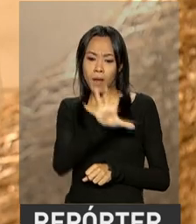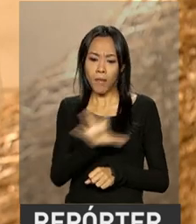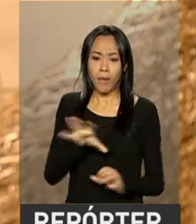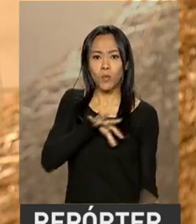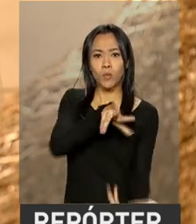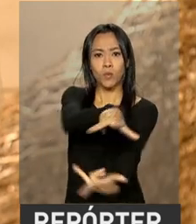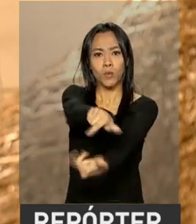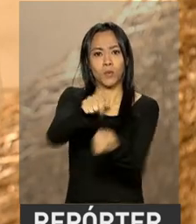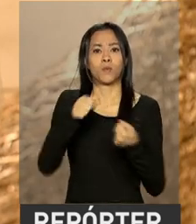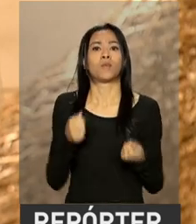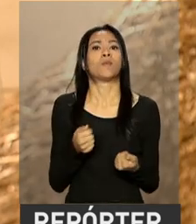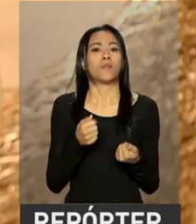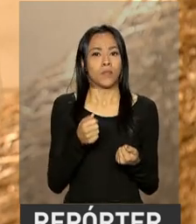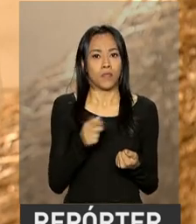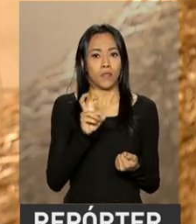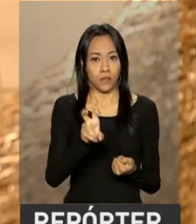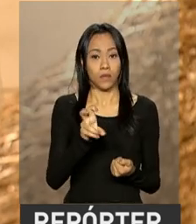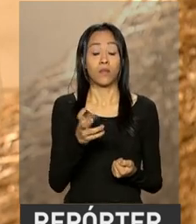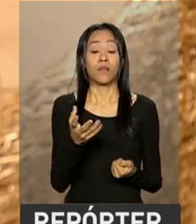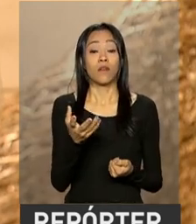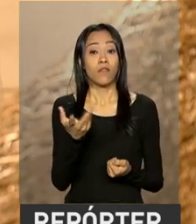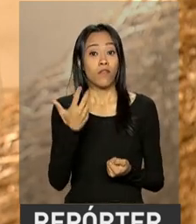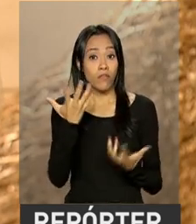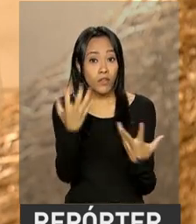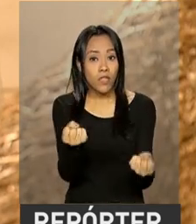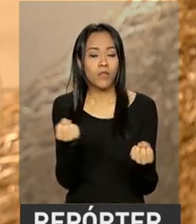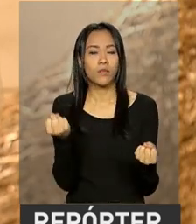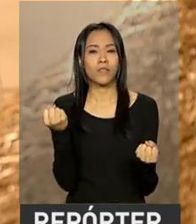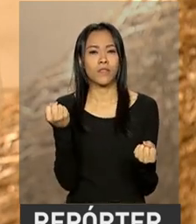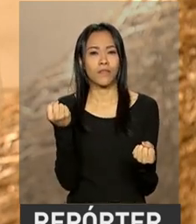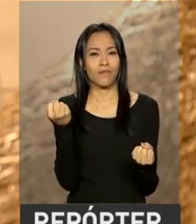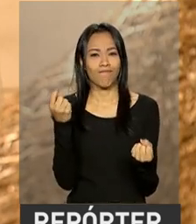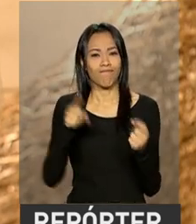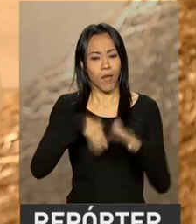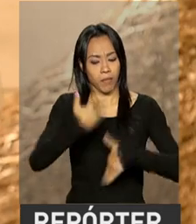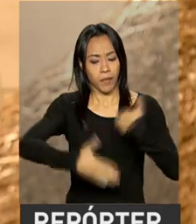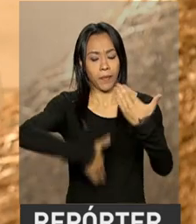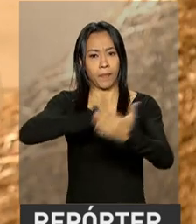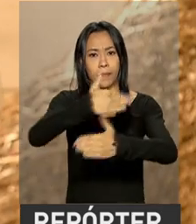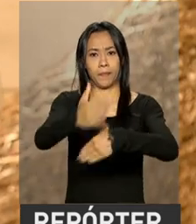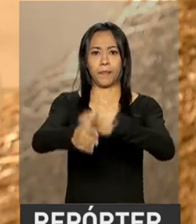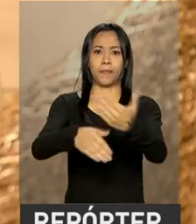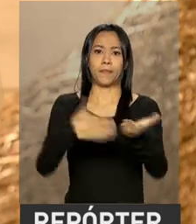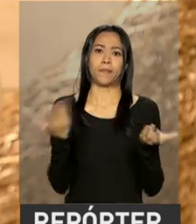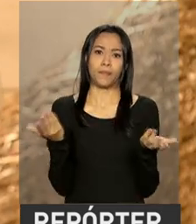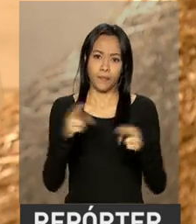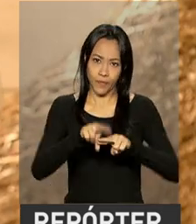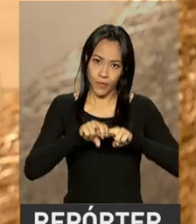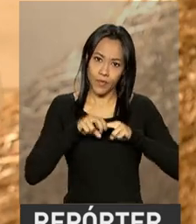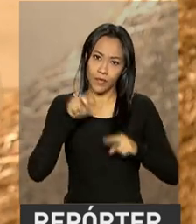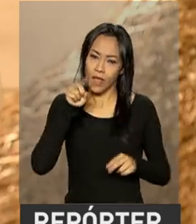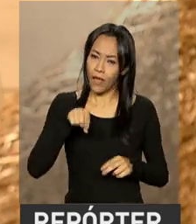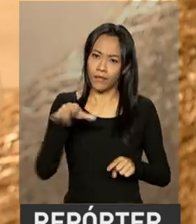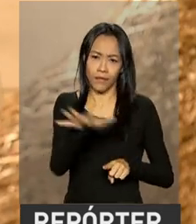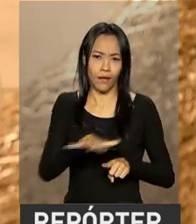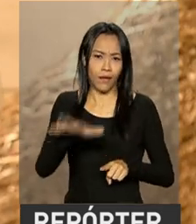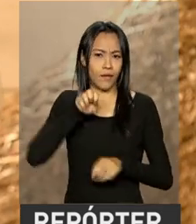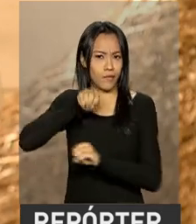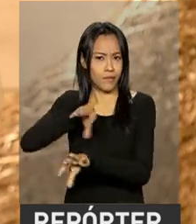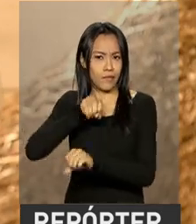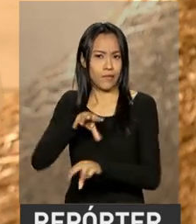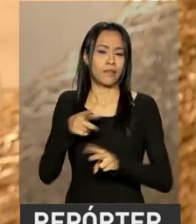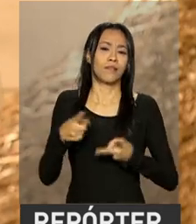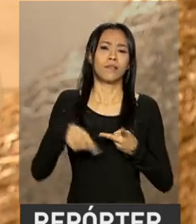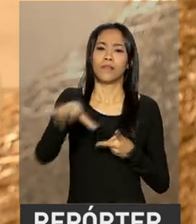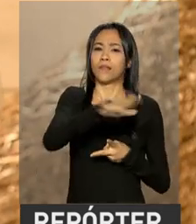juntos vamos buscar algo que podemos fazer e progredir. Então isso é na educação,